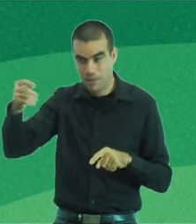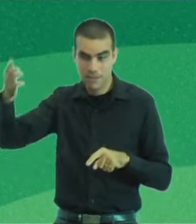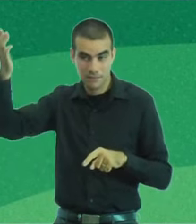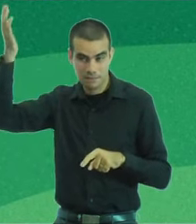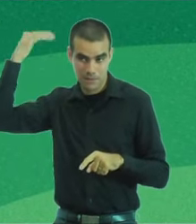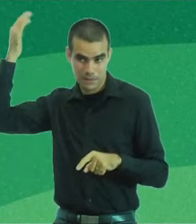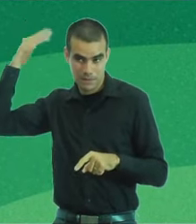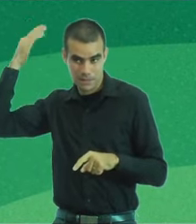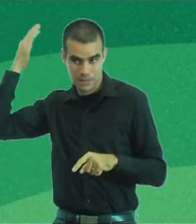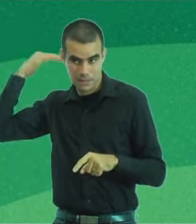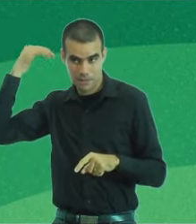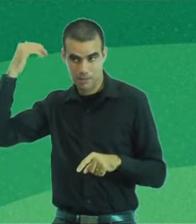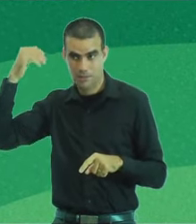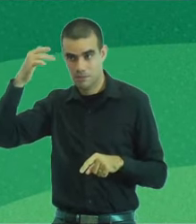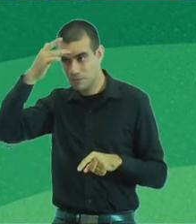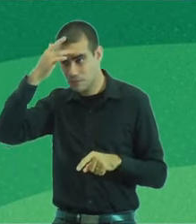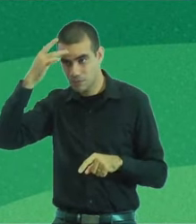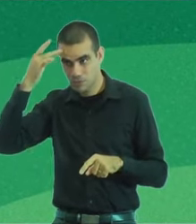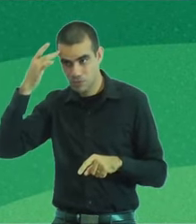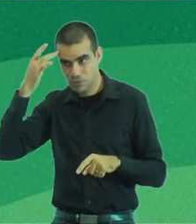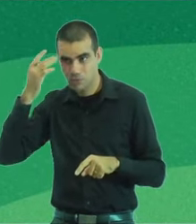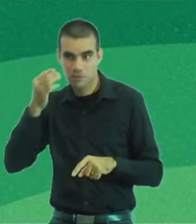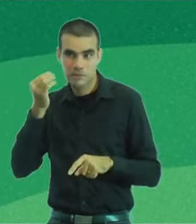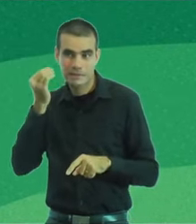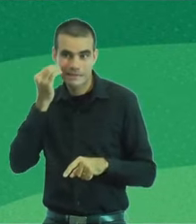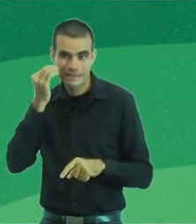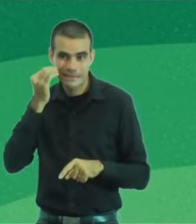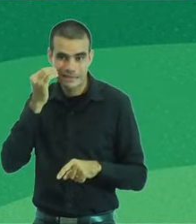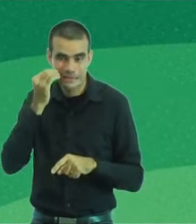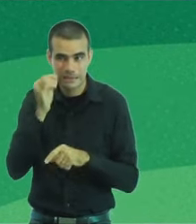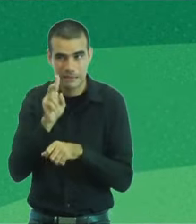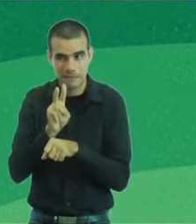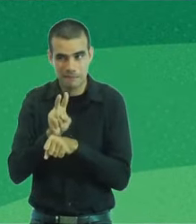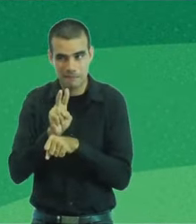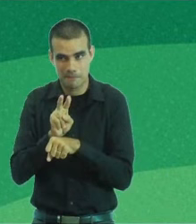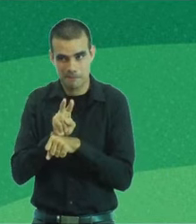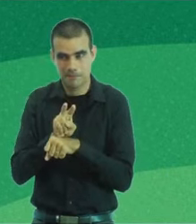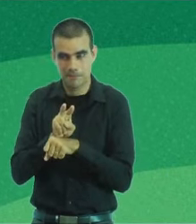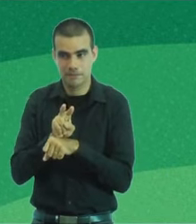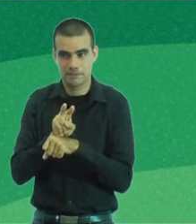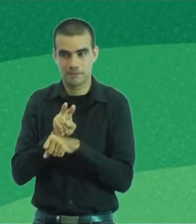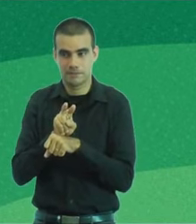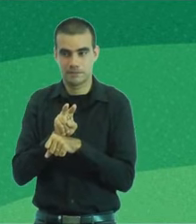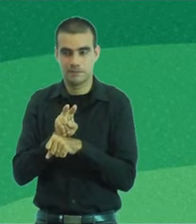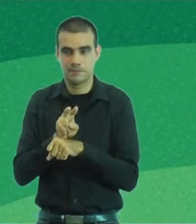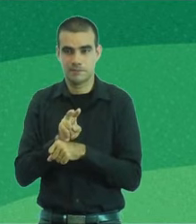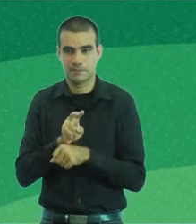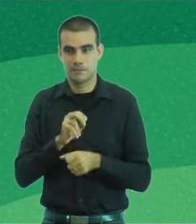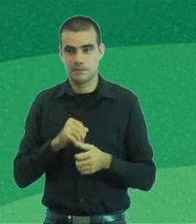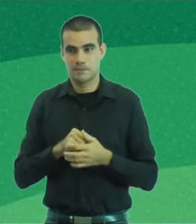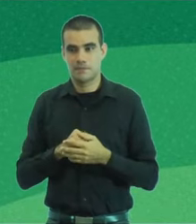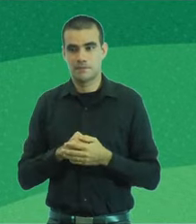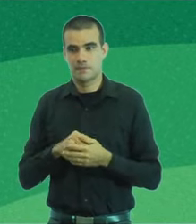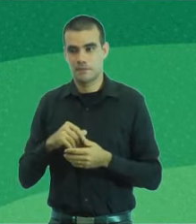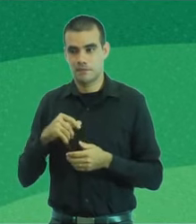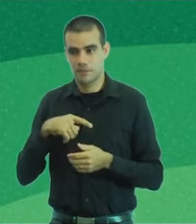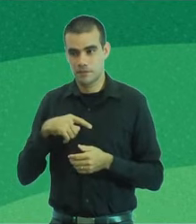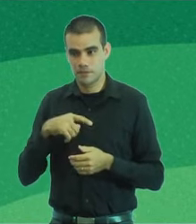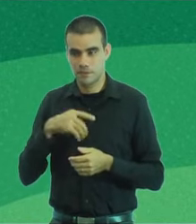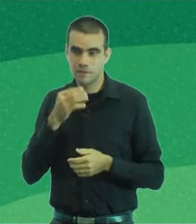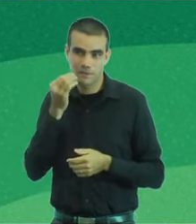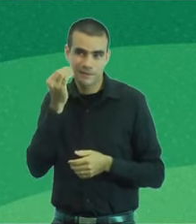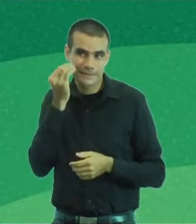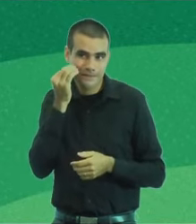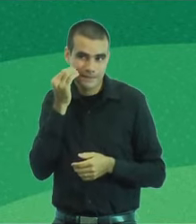atrás depositou uma determinada Esperança nisso Talvez despretensiosamente